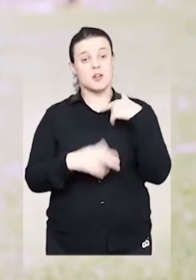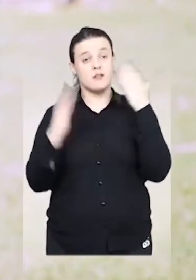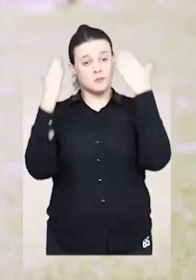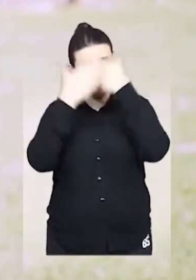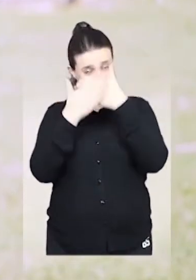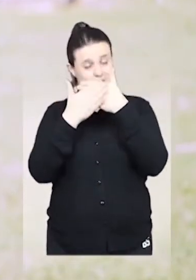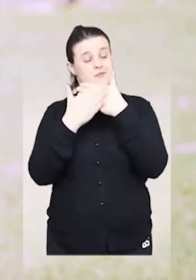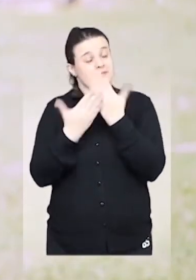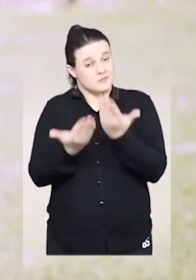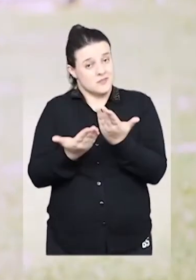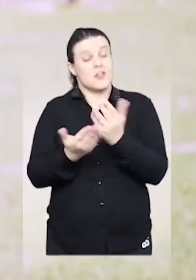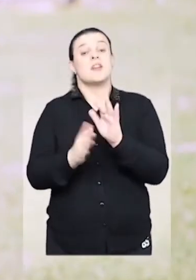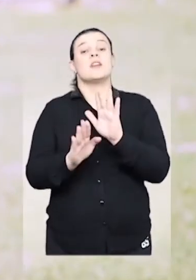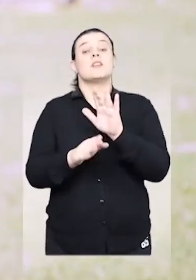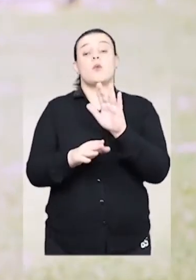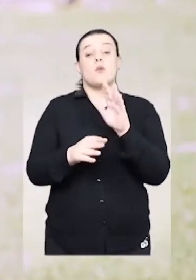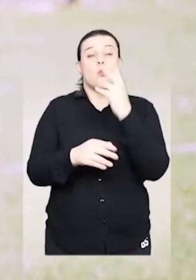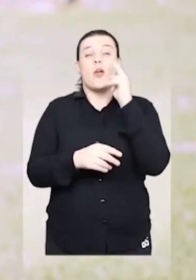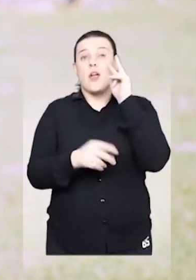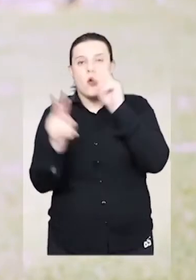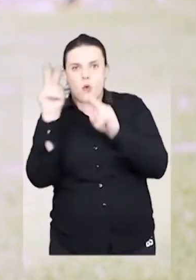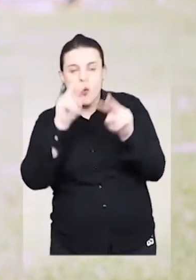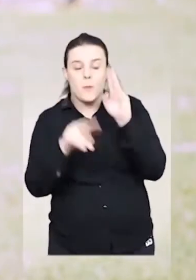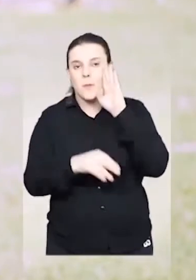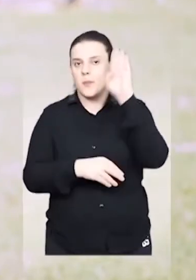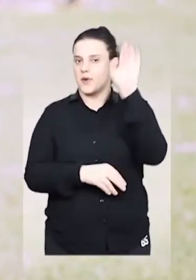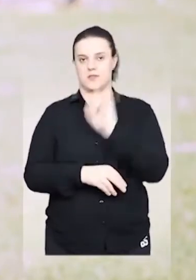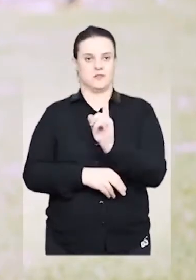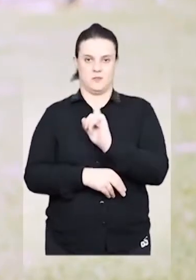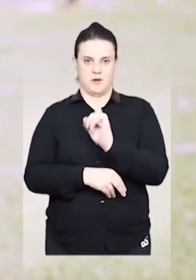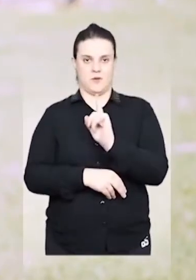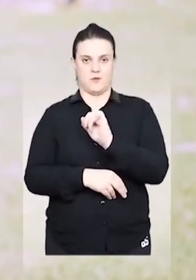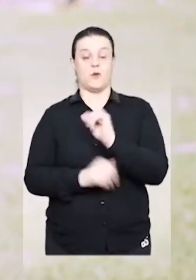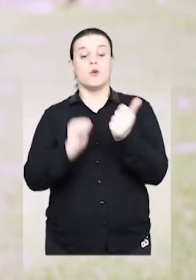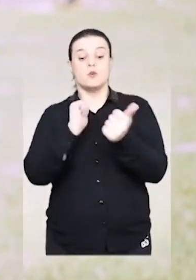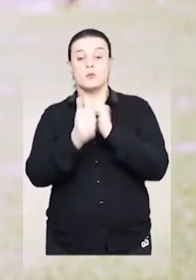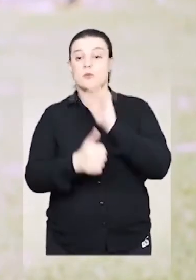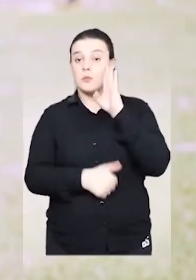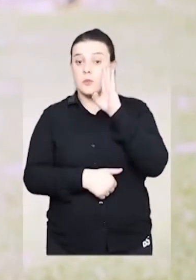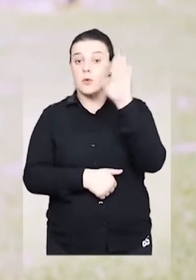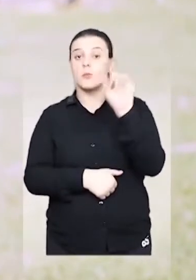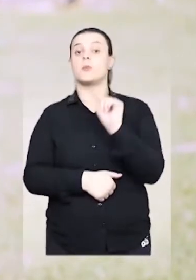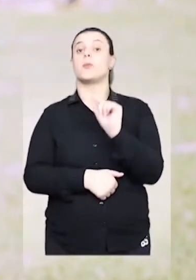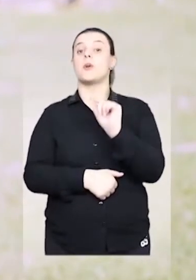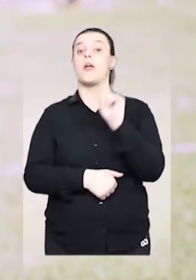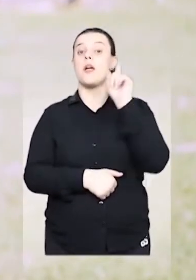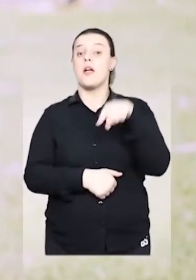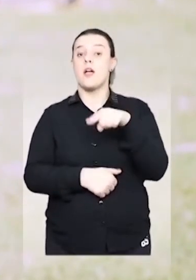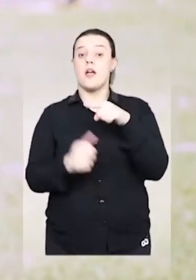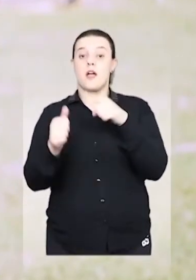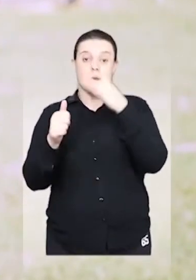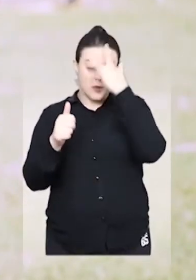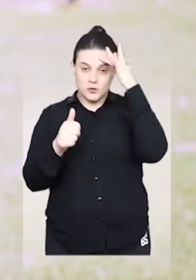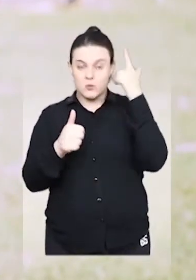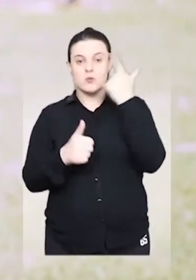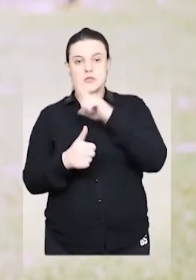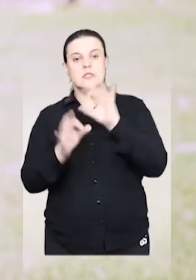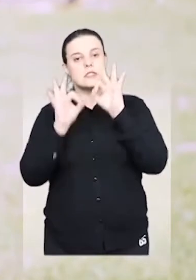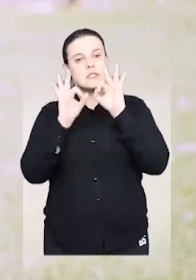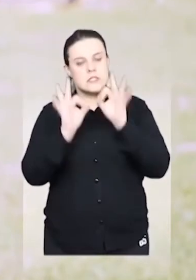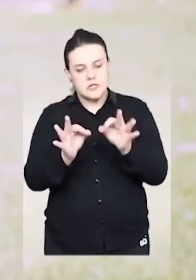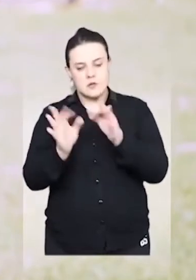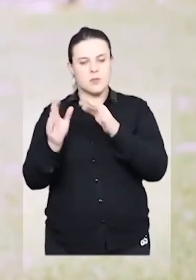deficientes visuais. Então, a visão não é o principal do nosso esporte, o principal é a constância, manter sempre a